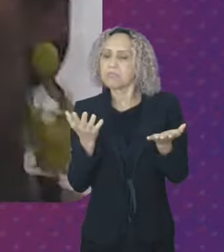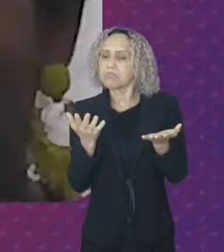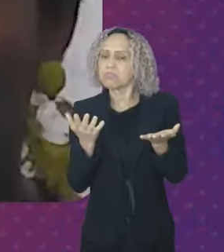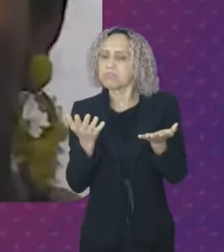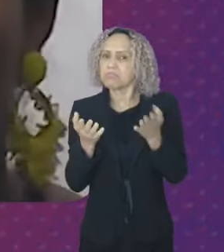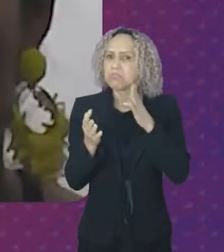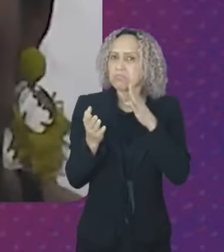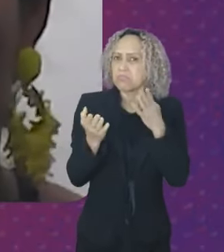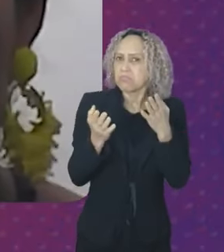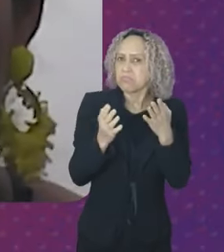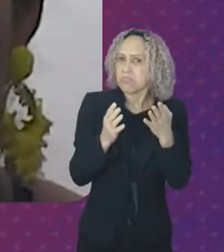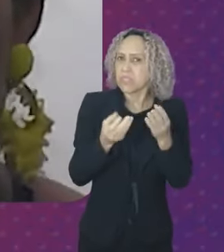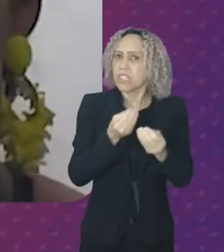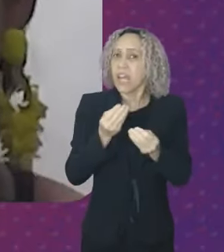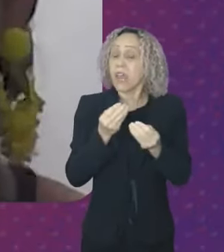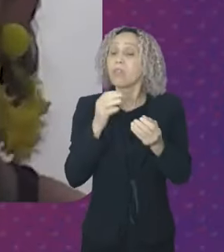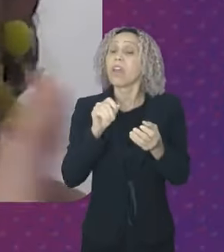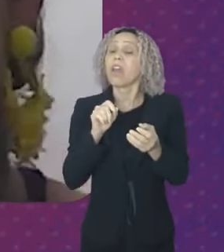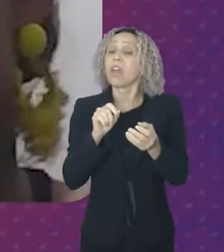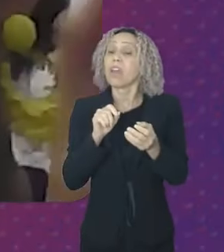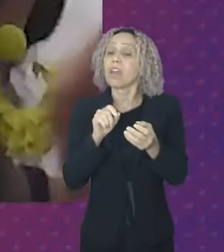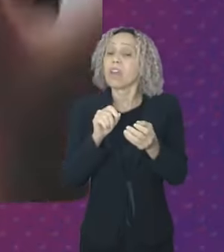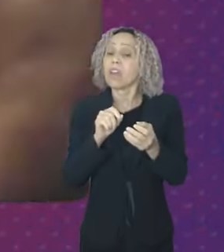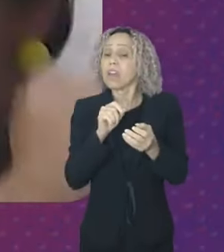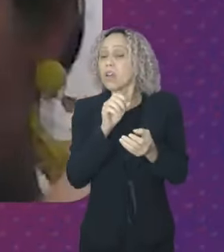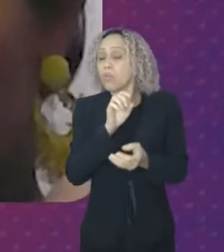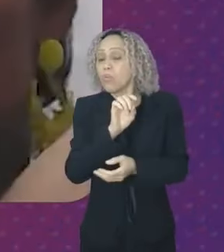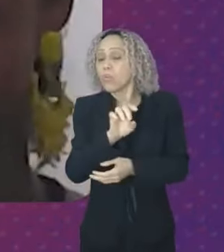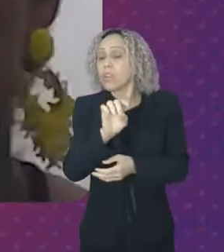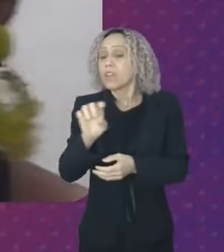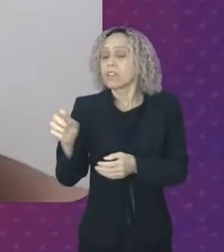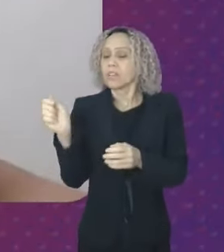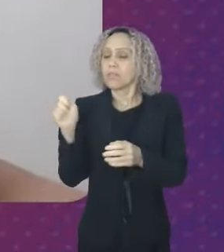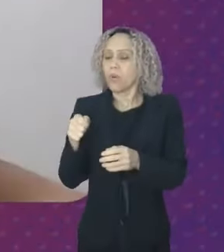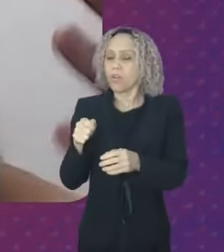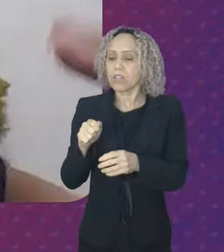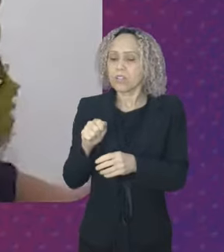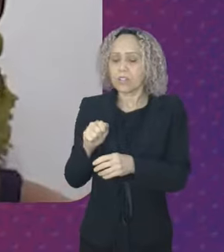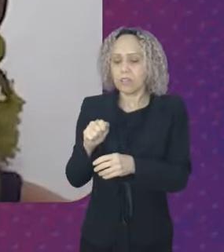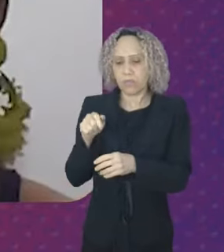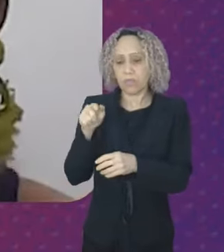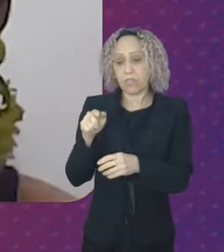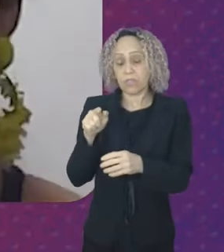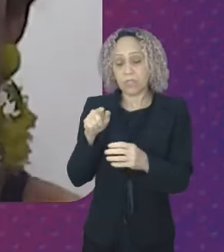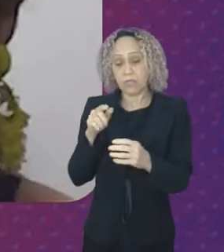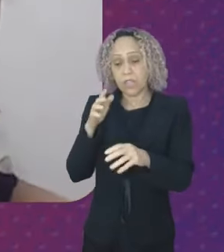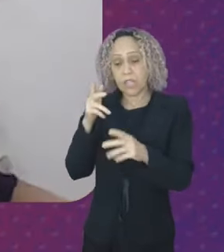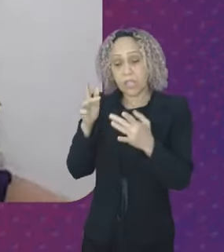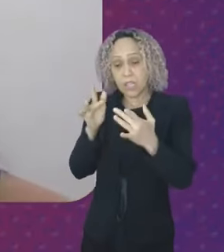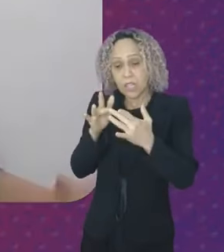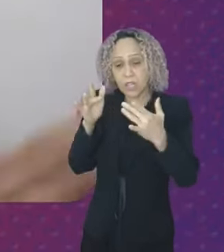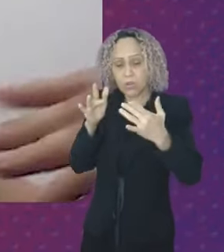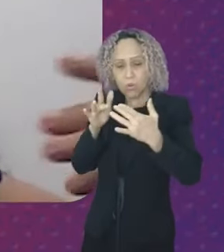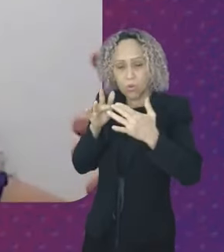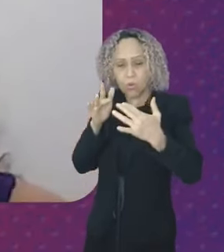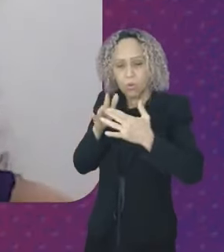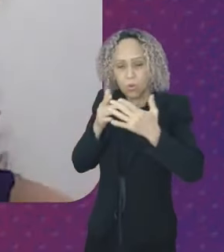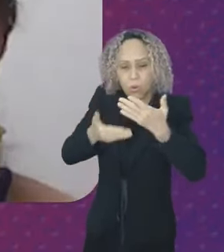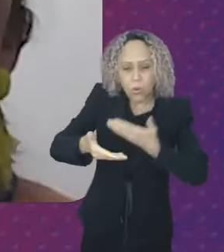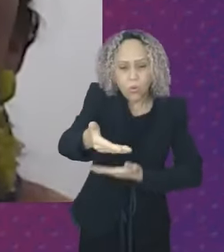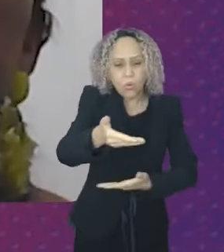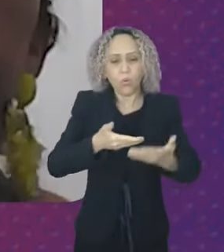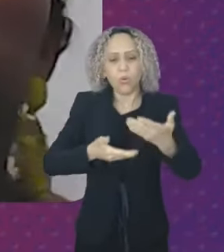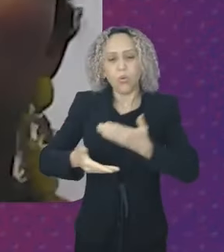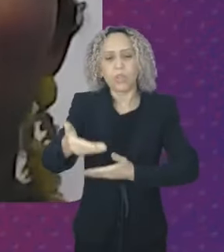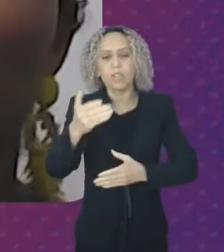mensagem para o público ao qual você definiu lá na etapa anterior. Então, a ideia é que